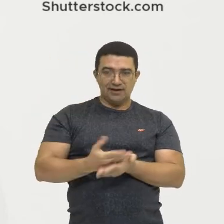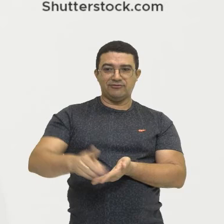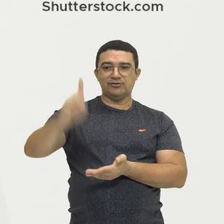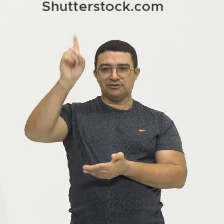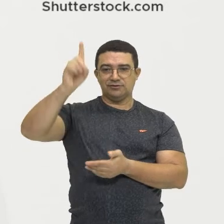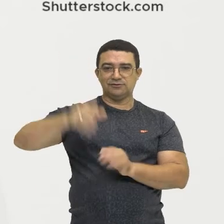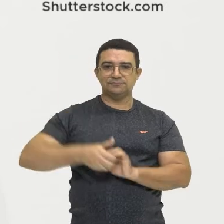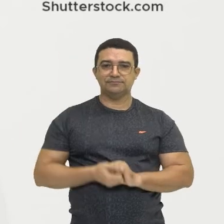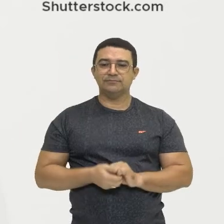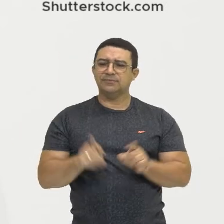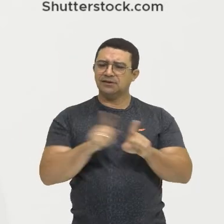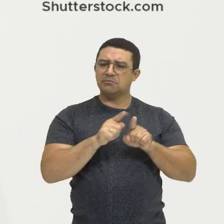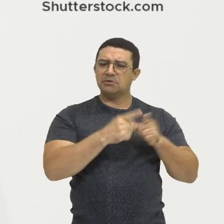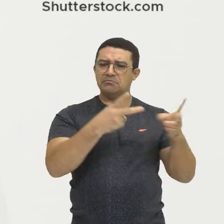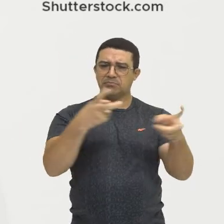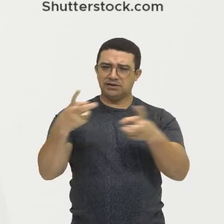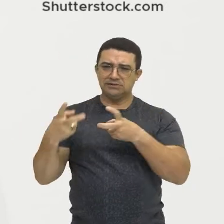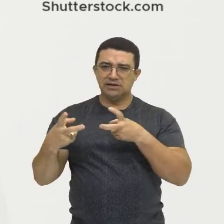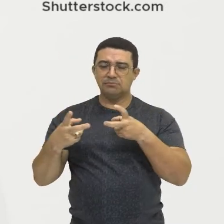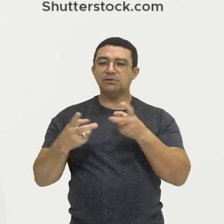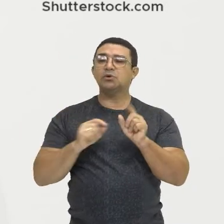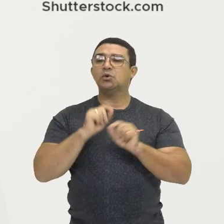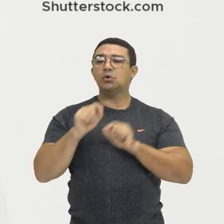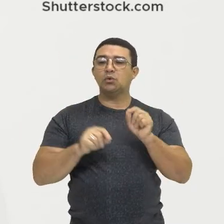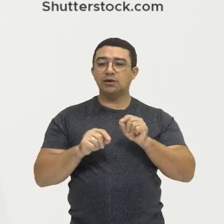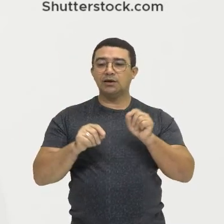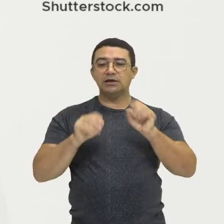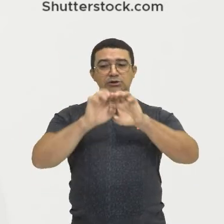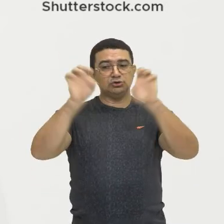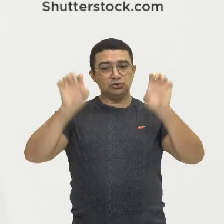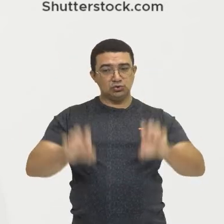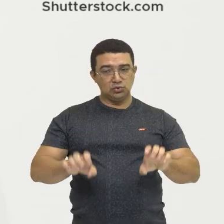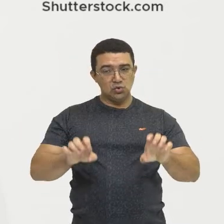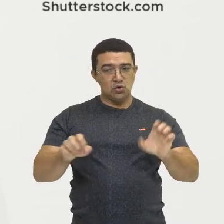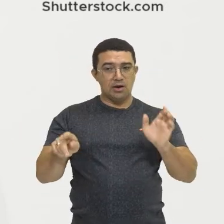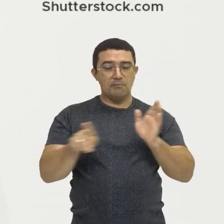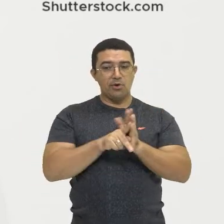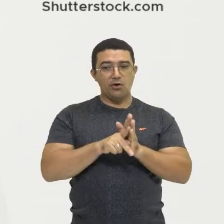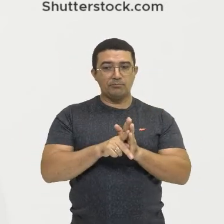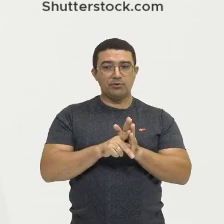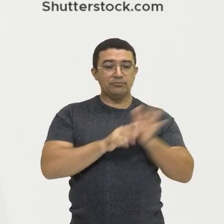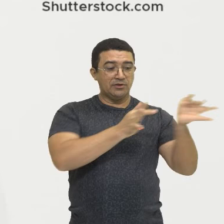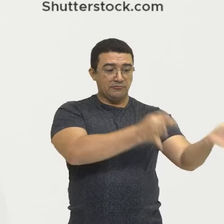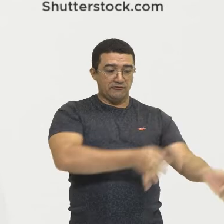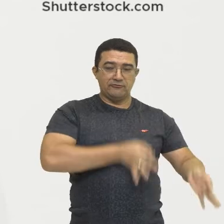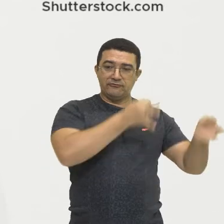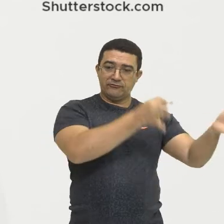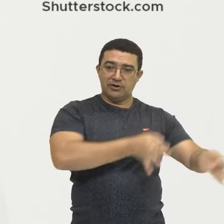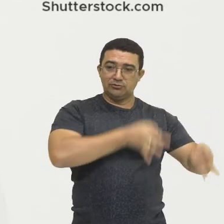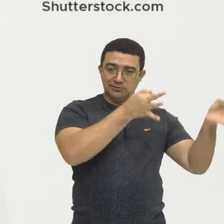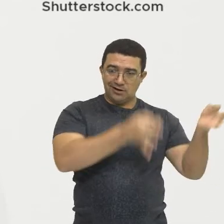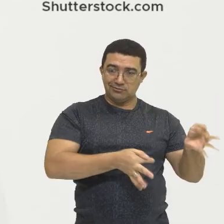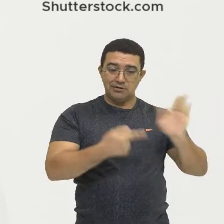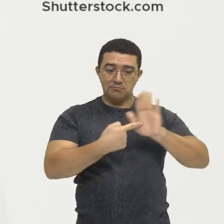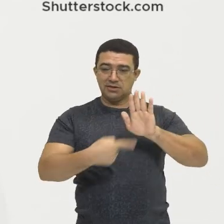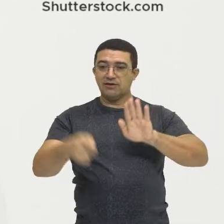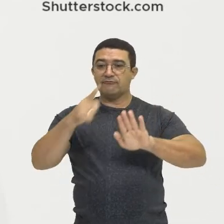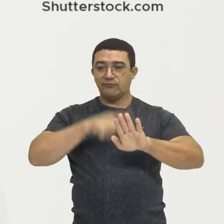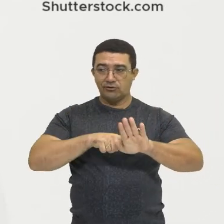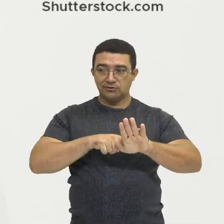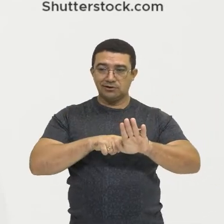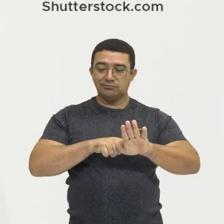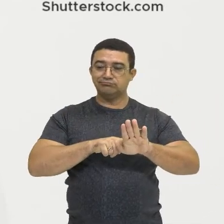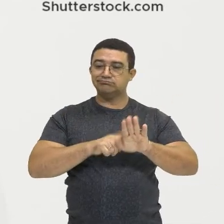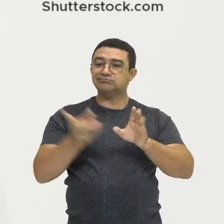é perceptível a reprodução de estruturas feudais metaforizadas por meio das relações amorosas,